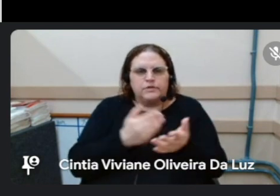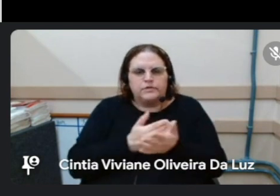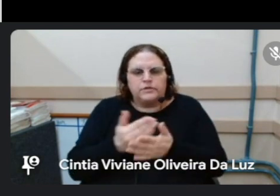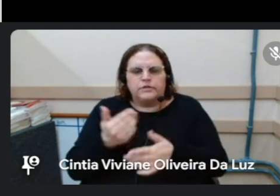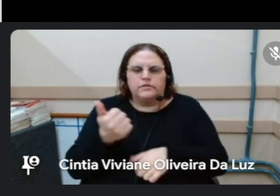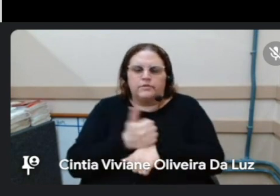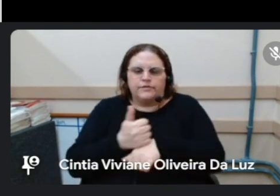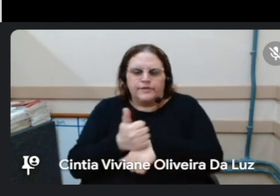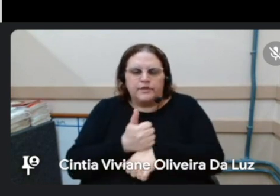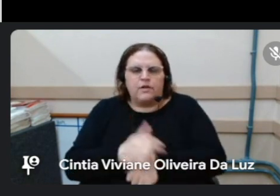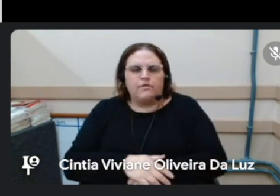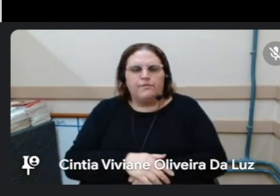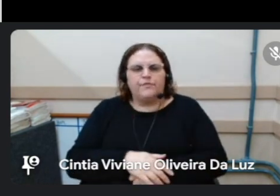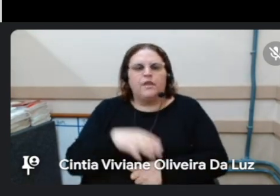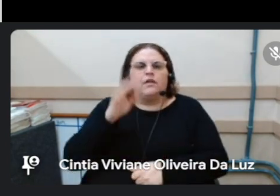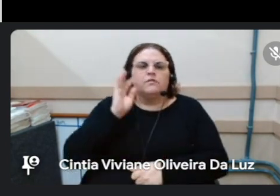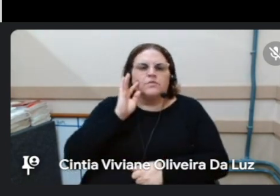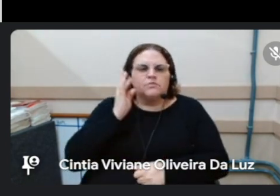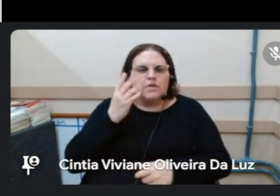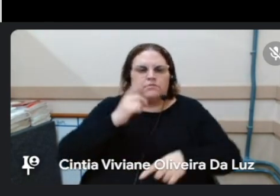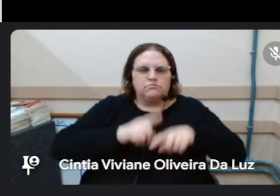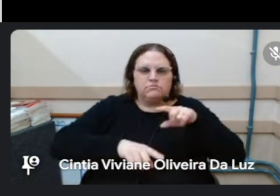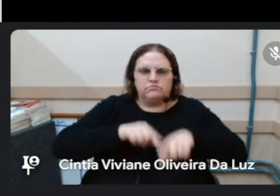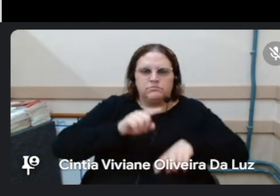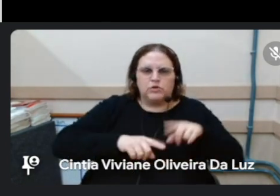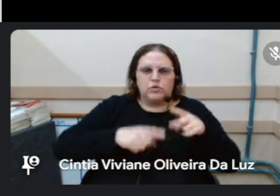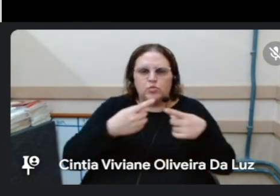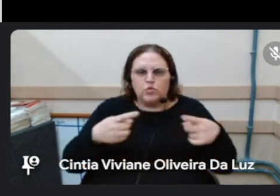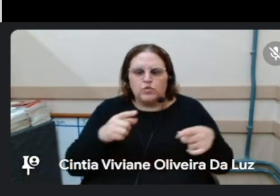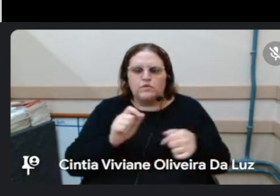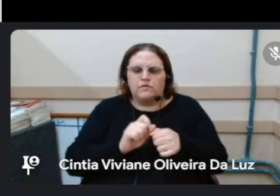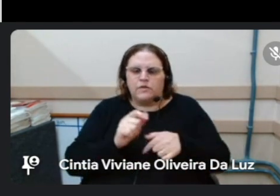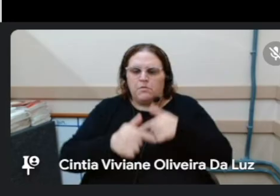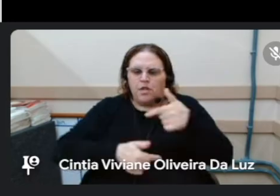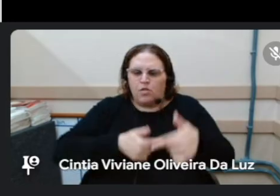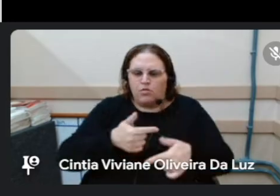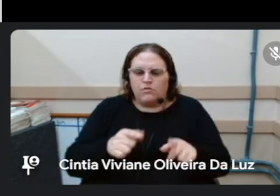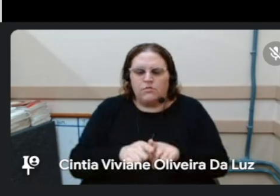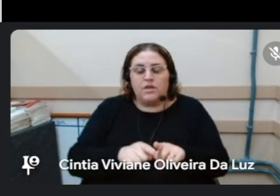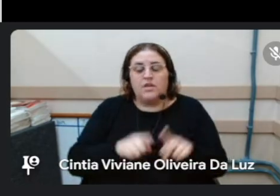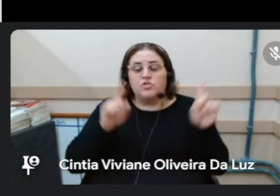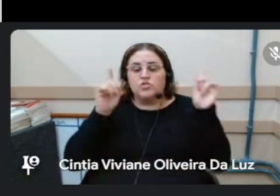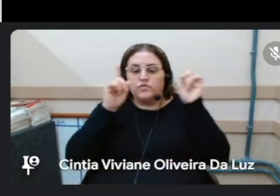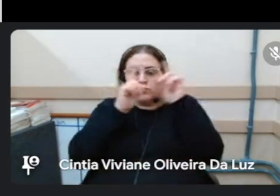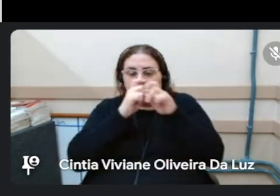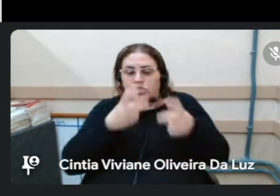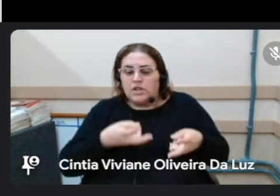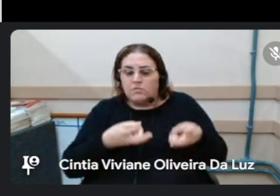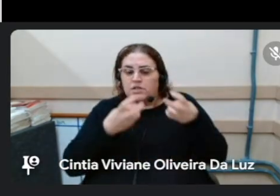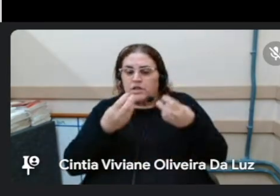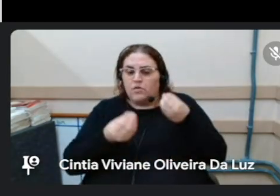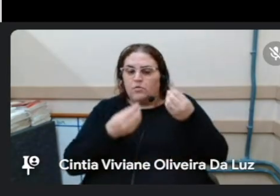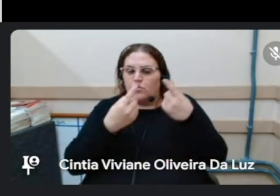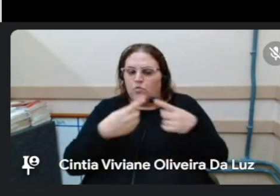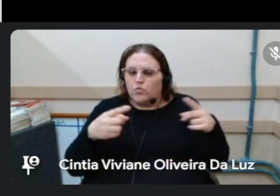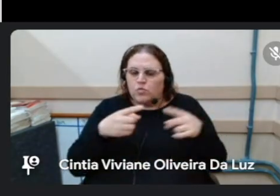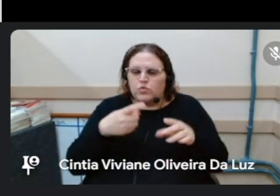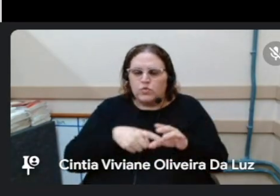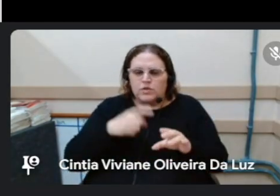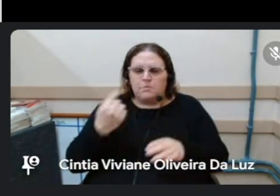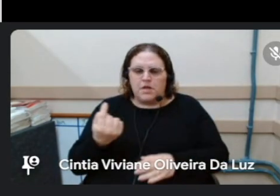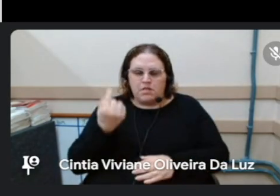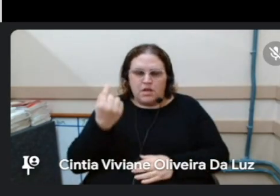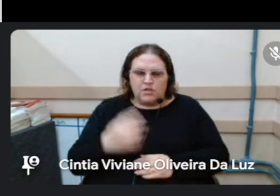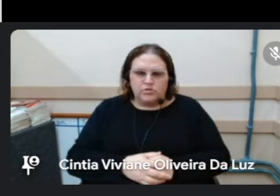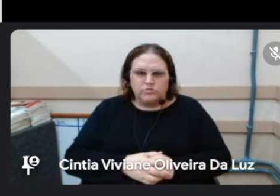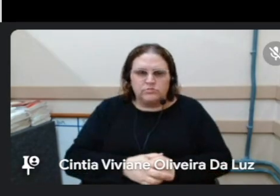as principais atividades em que o músico atuou e as dificuldades que percebe como músico independente a atuação